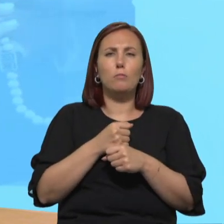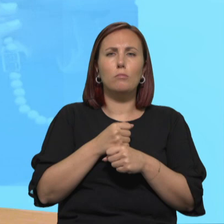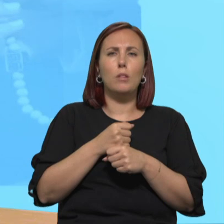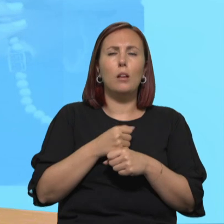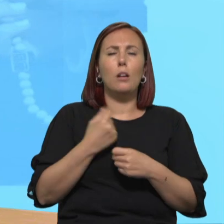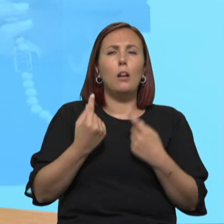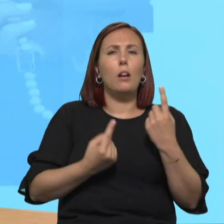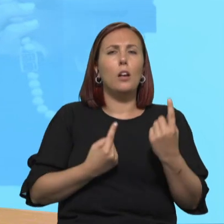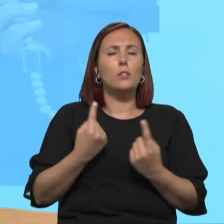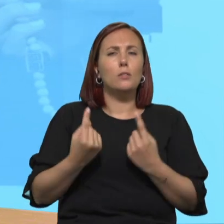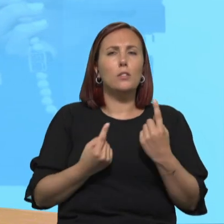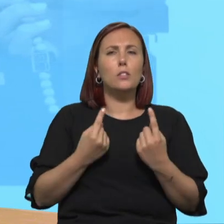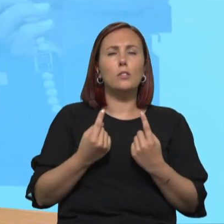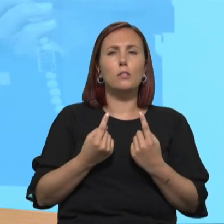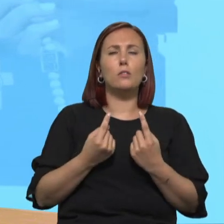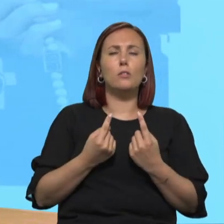vezes há um bocadinho